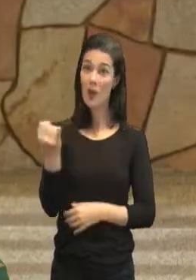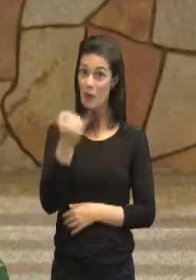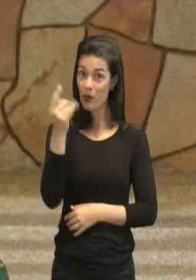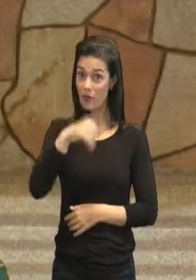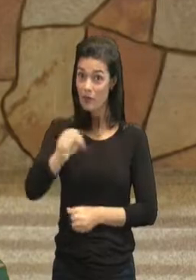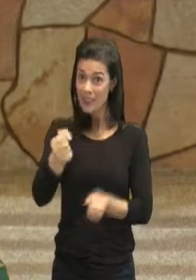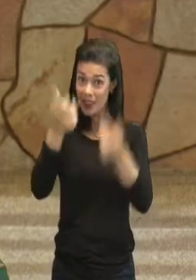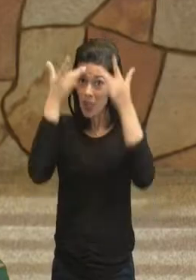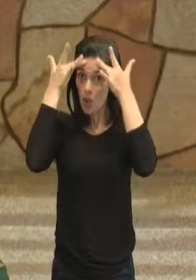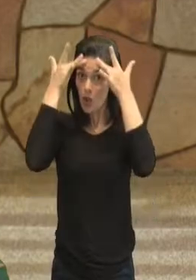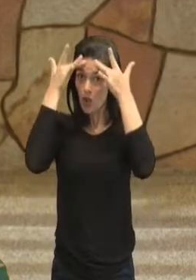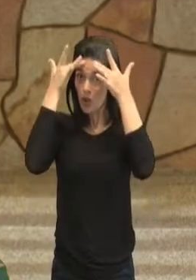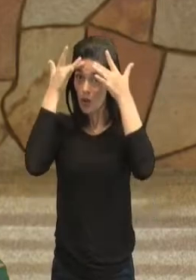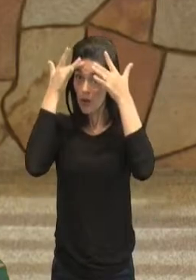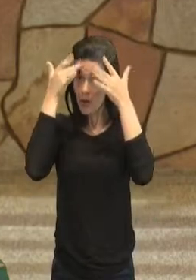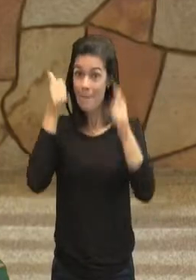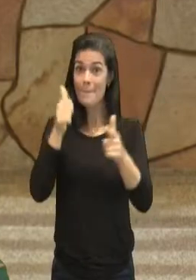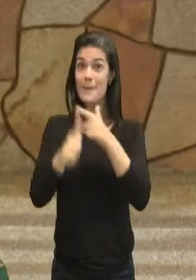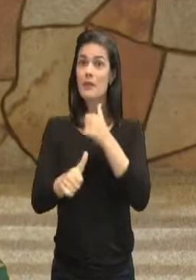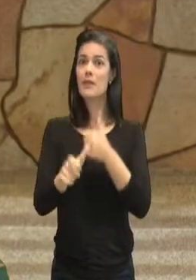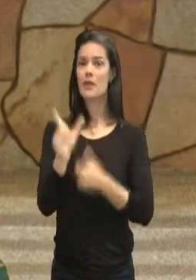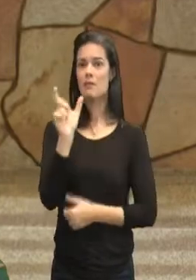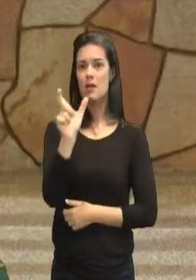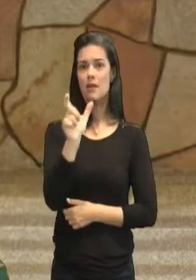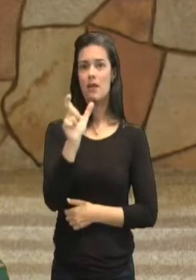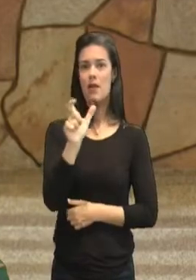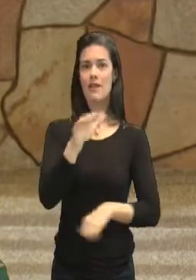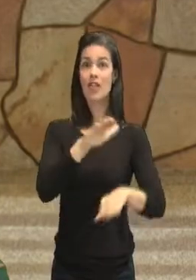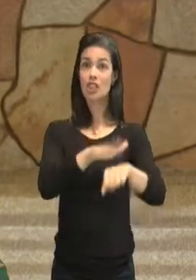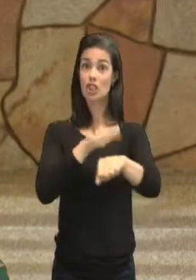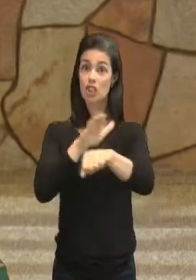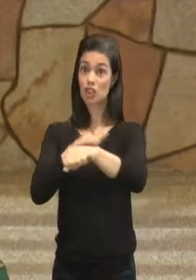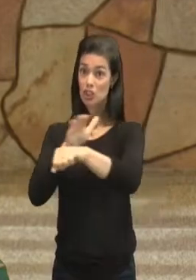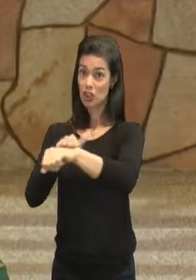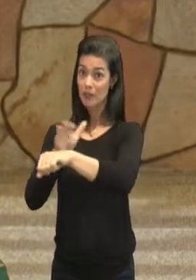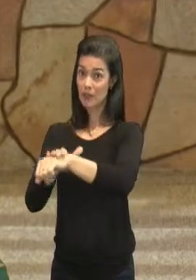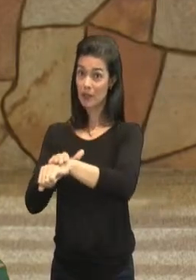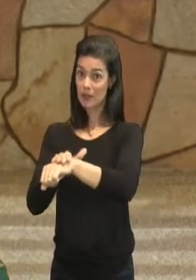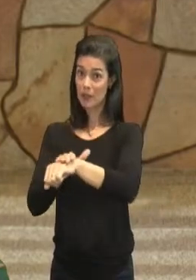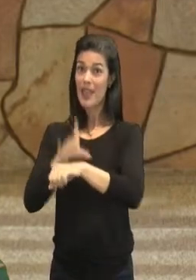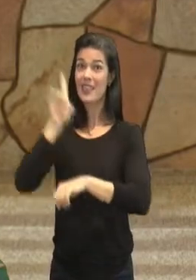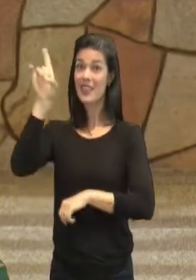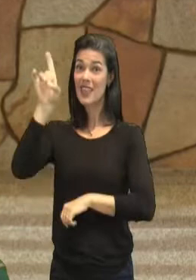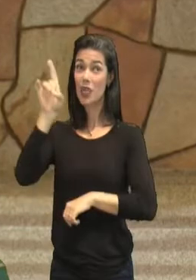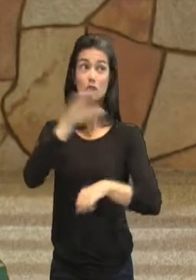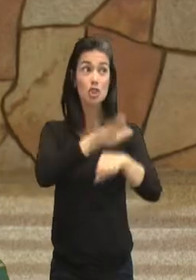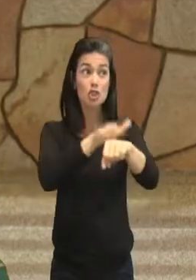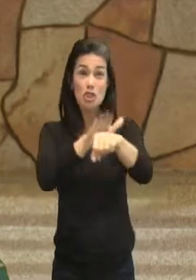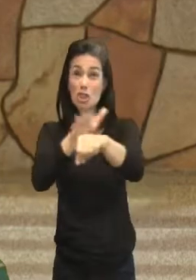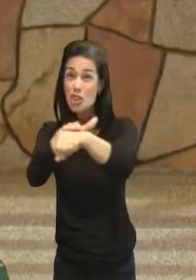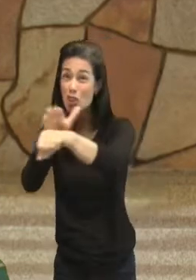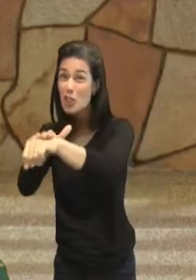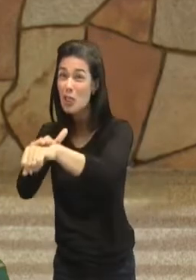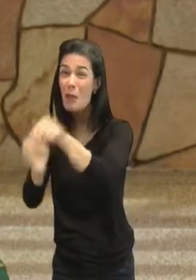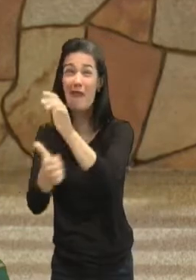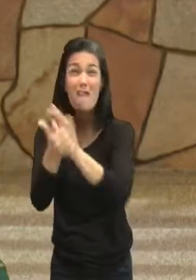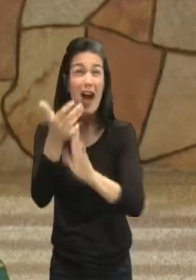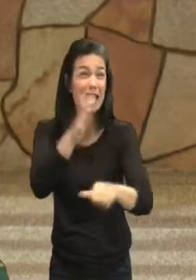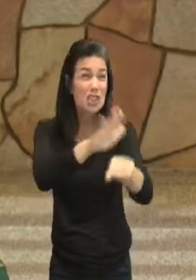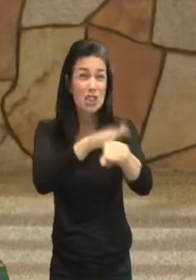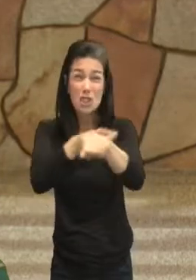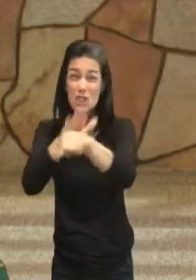grave para nós seguirmos aqui na nossa caminhada. Muitos são chamados, mas poucos são